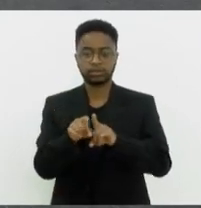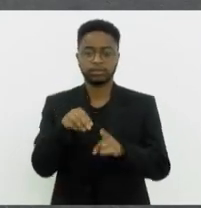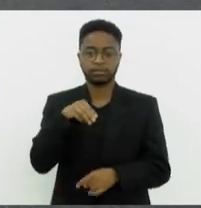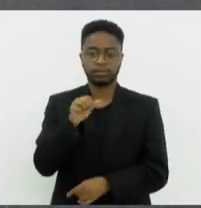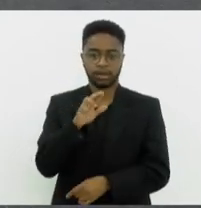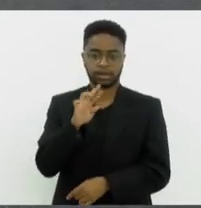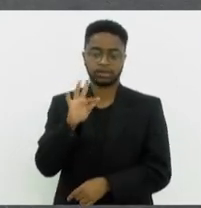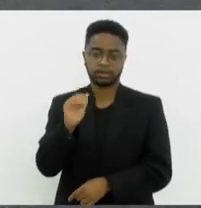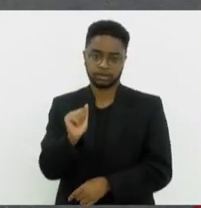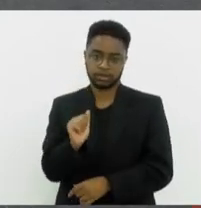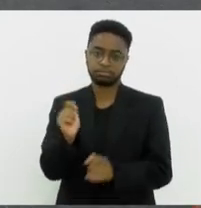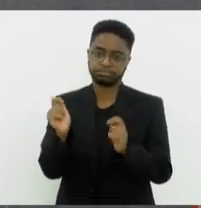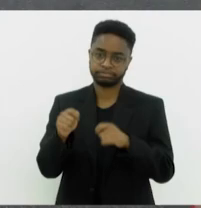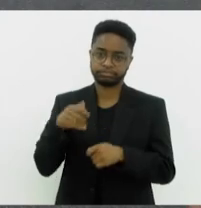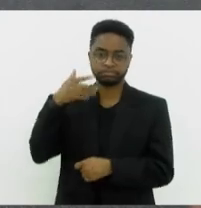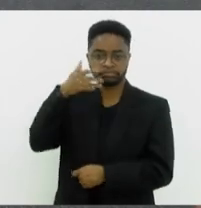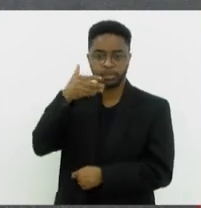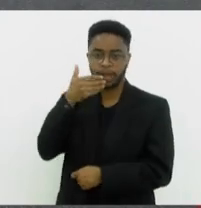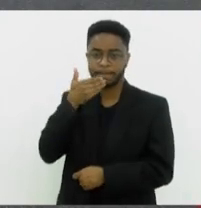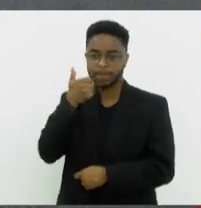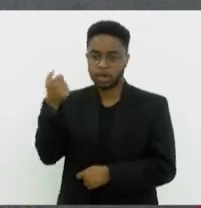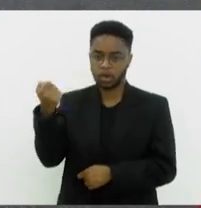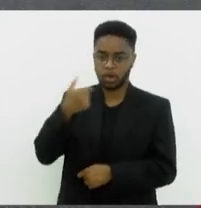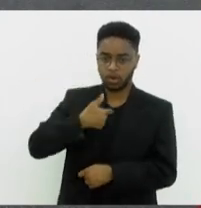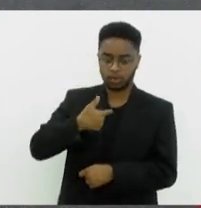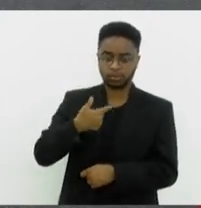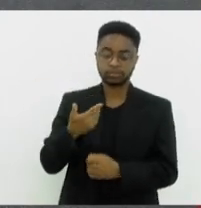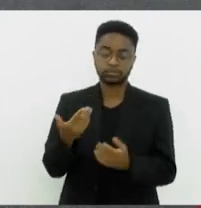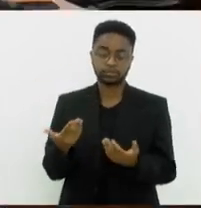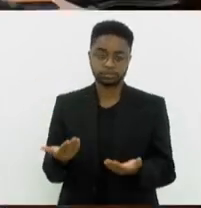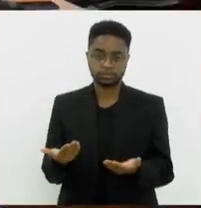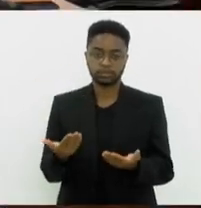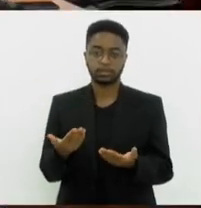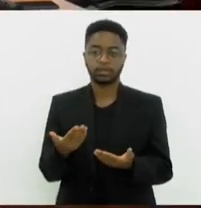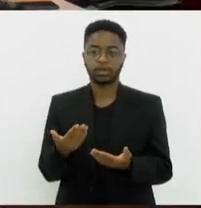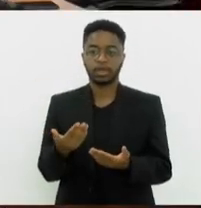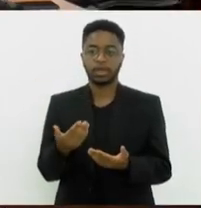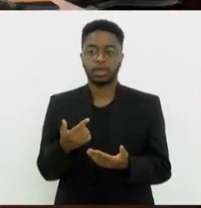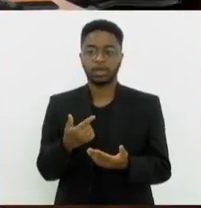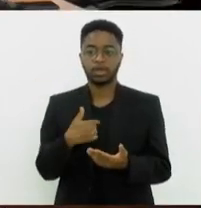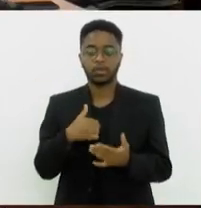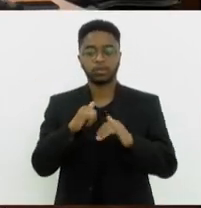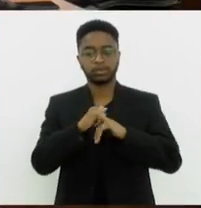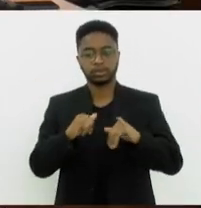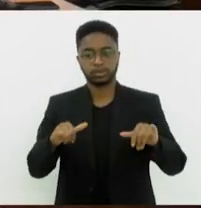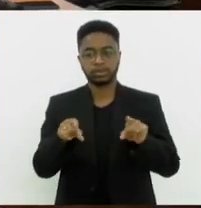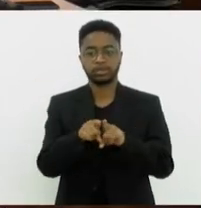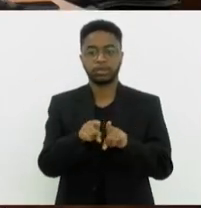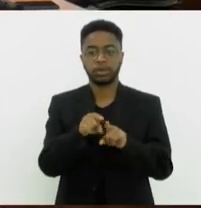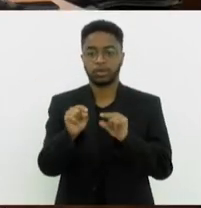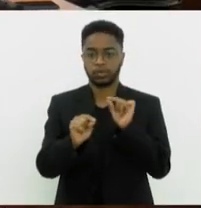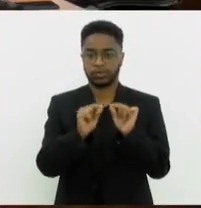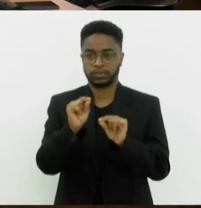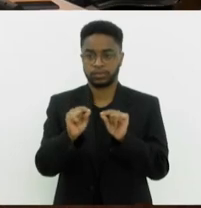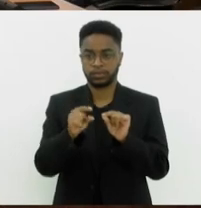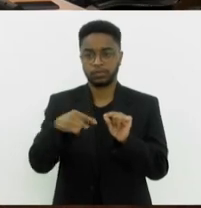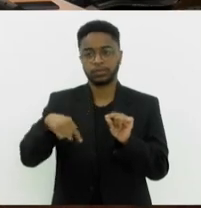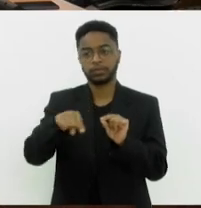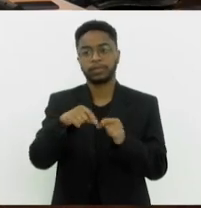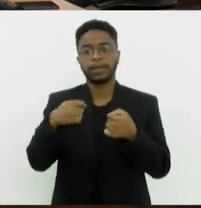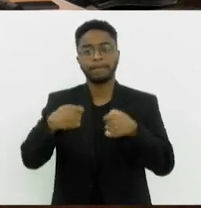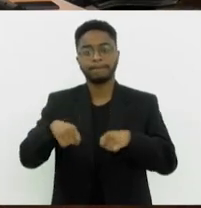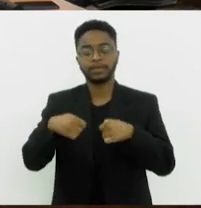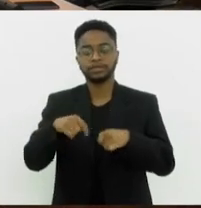condição até vão desenvolver esse tema, eu digo também o seguinte, que você tem que ter